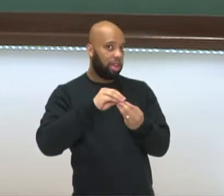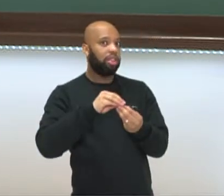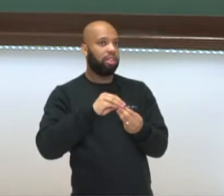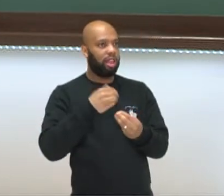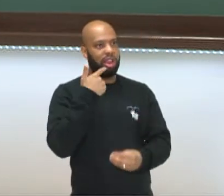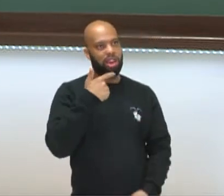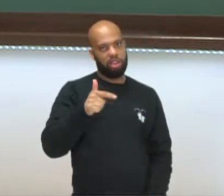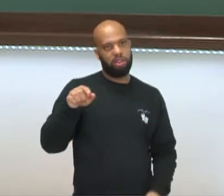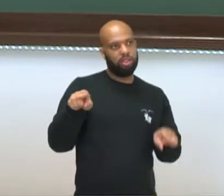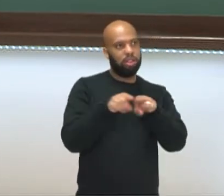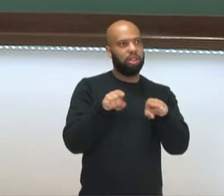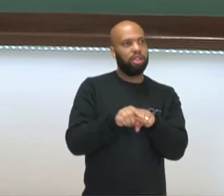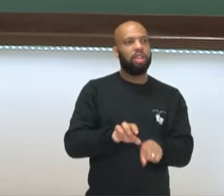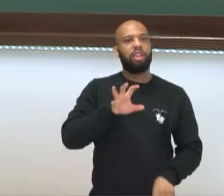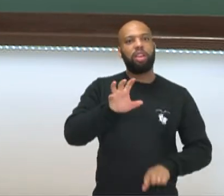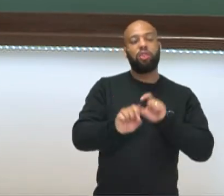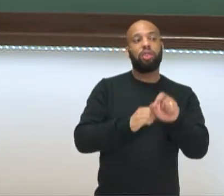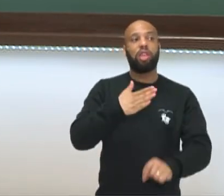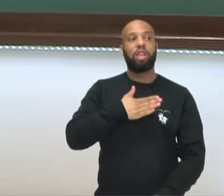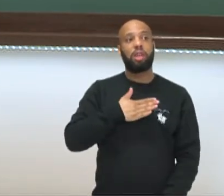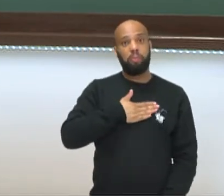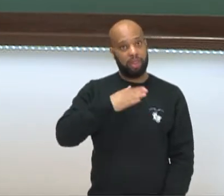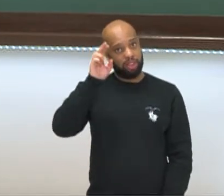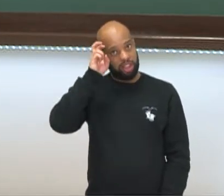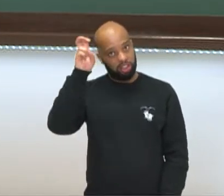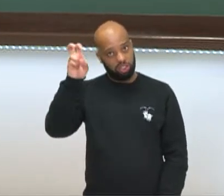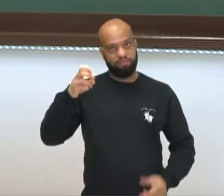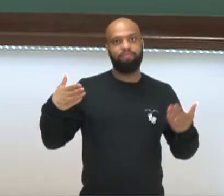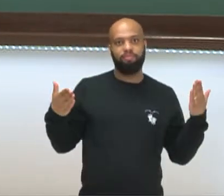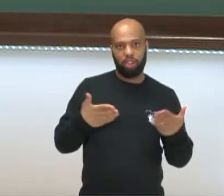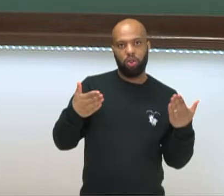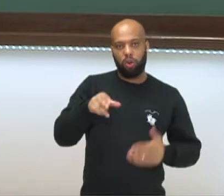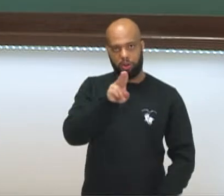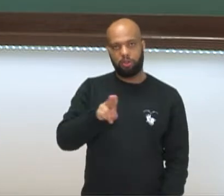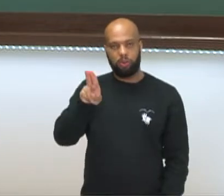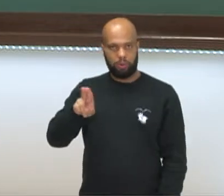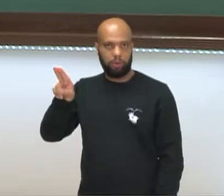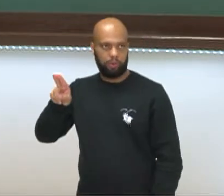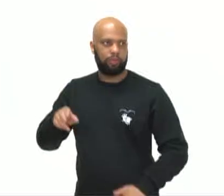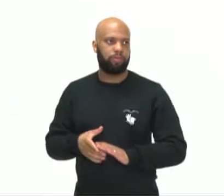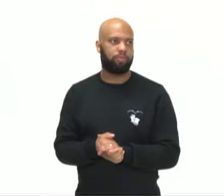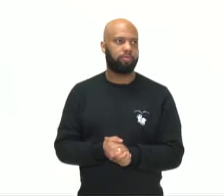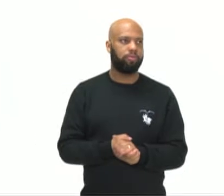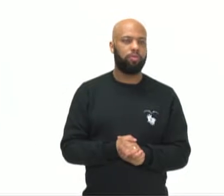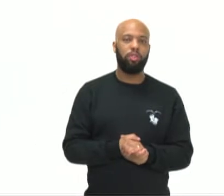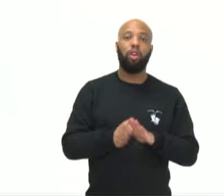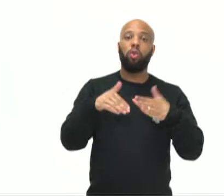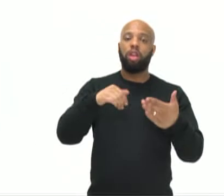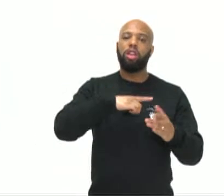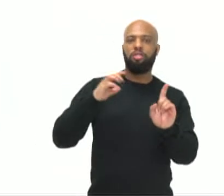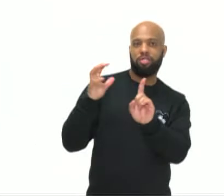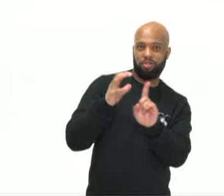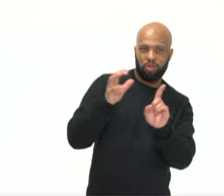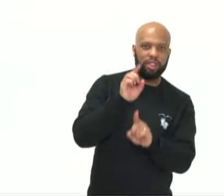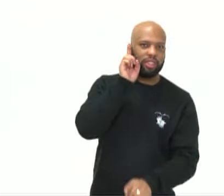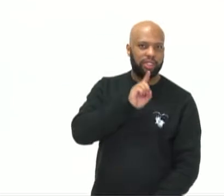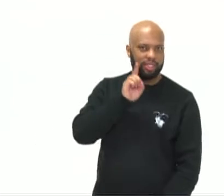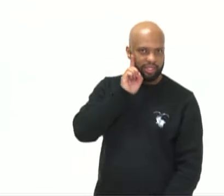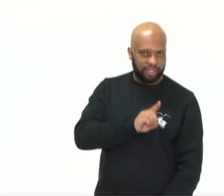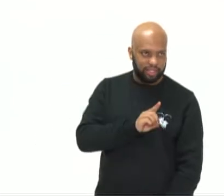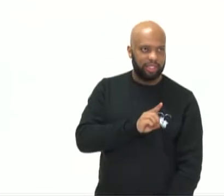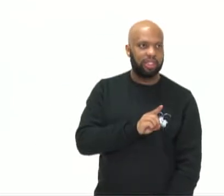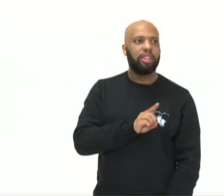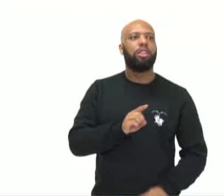línguas. Essa é a minha inteligência mais apurada. Sob influência do norte-americano